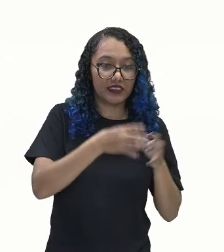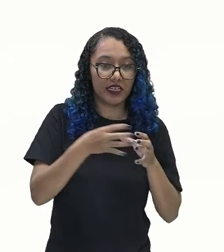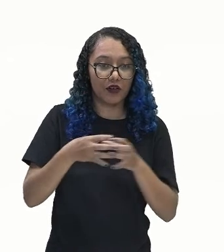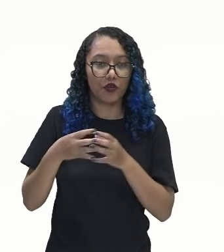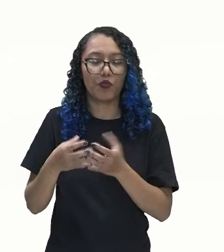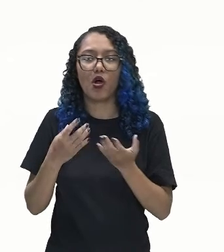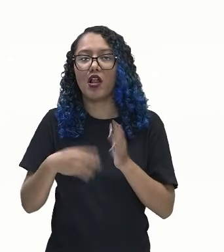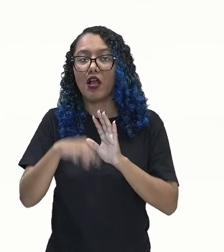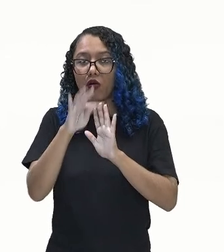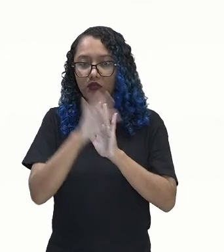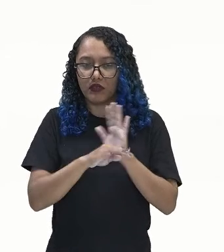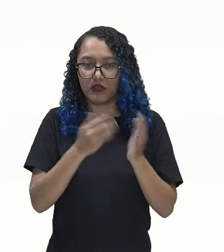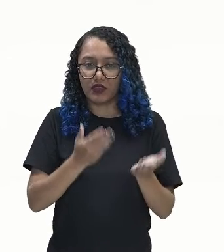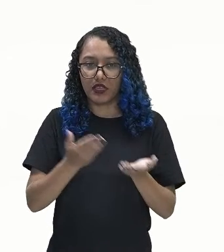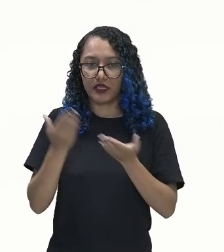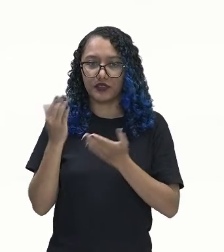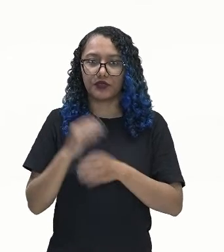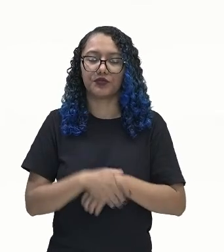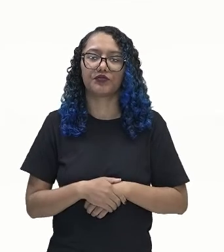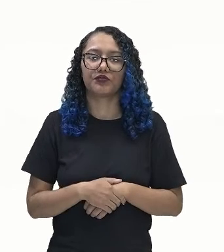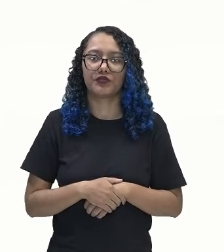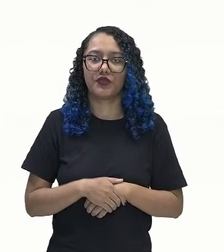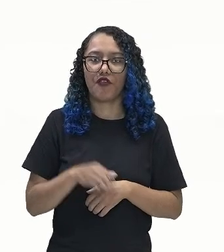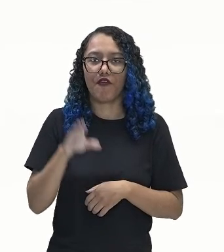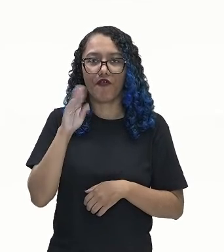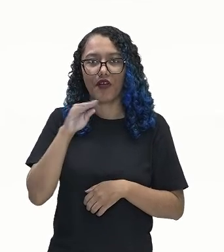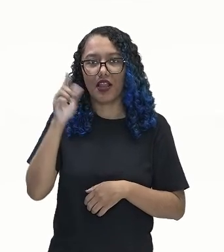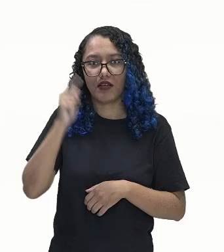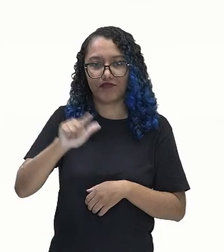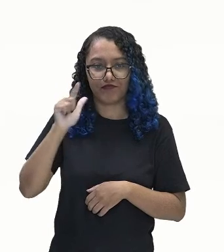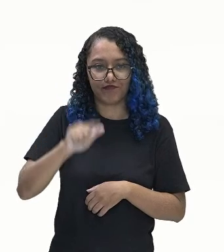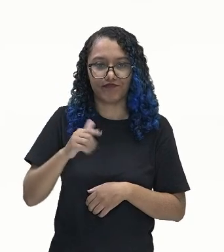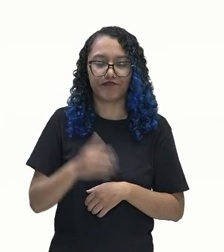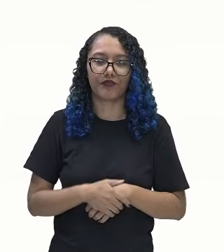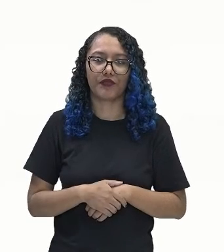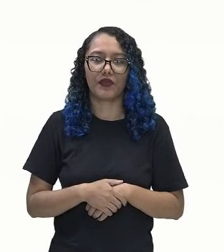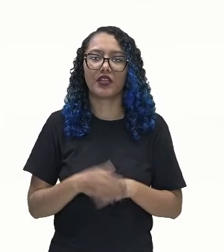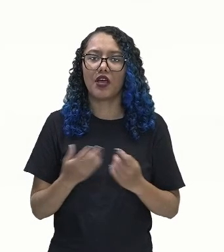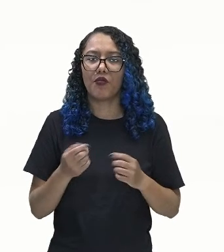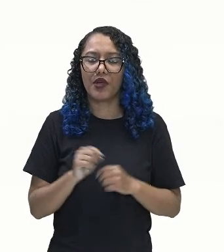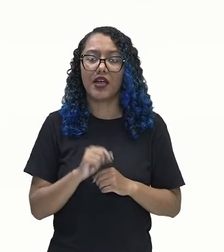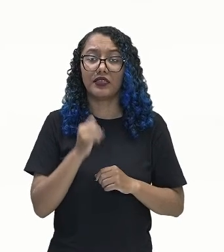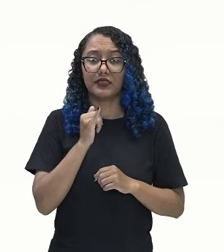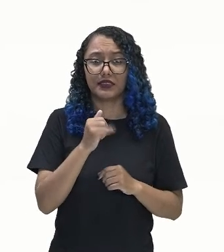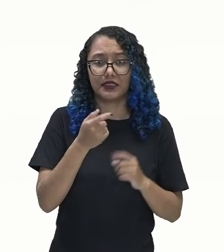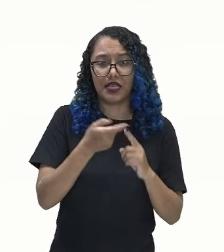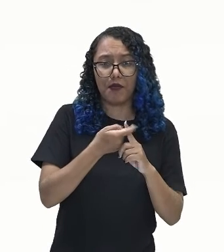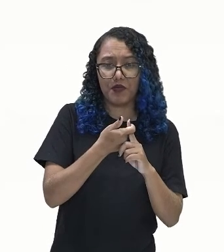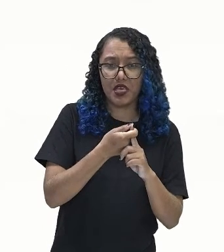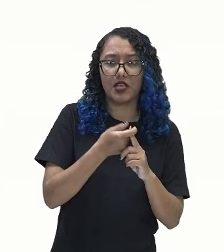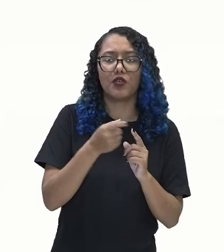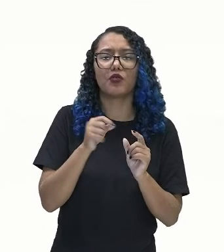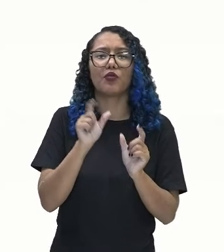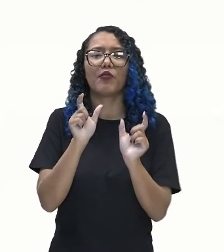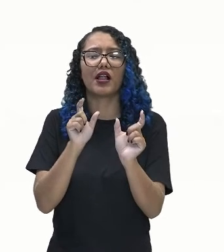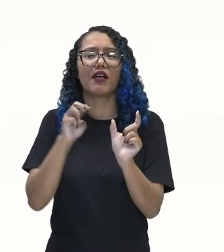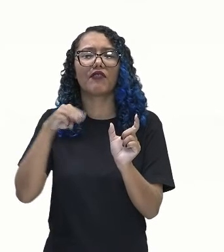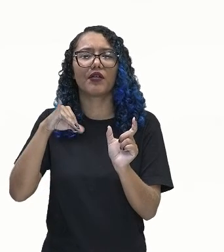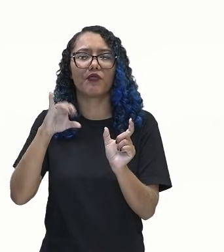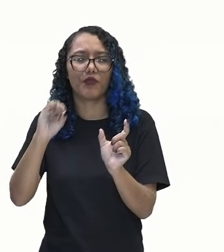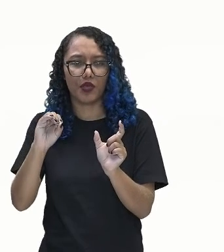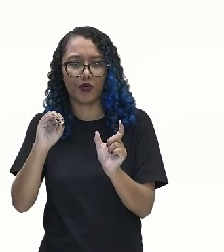Andrade. Vício na fala. Para dizerem milho, dizem mil. Para